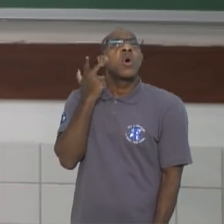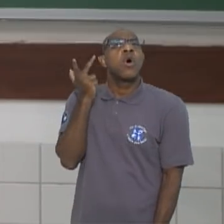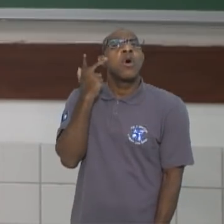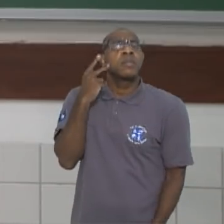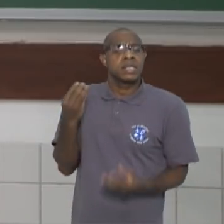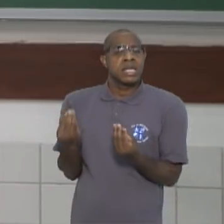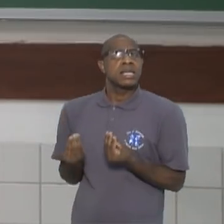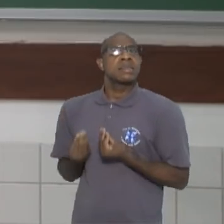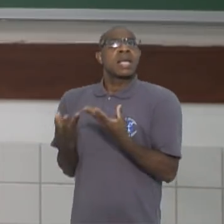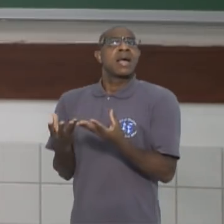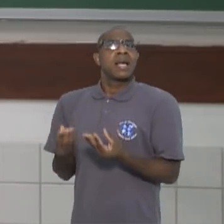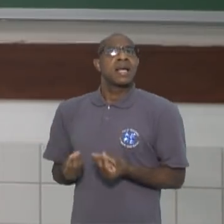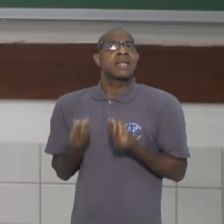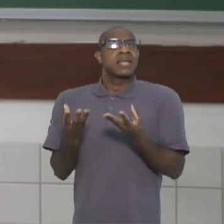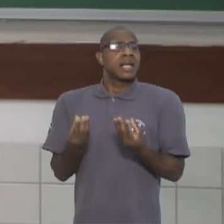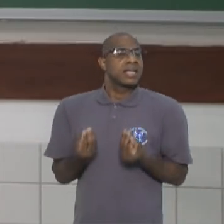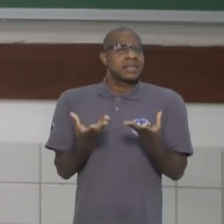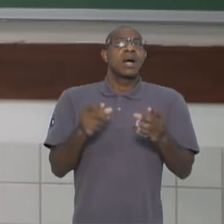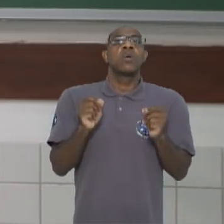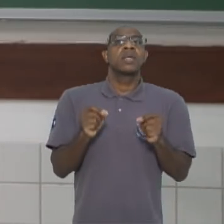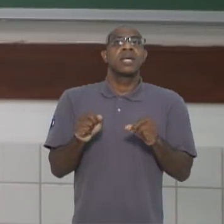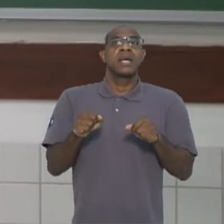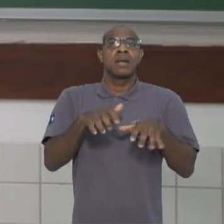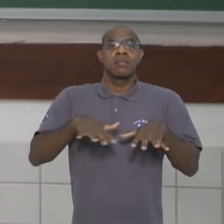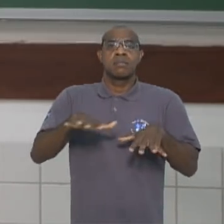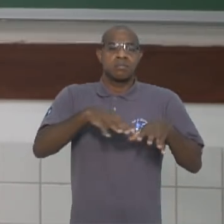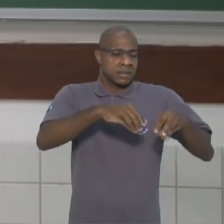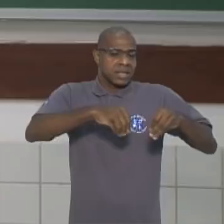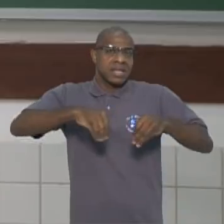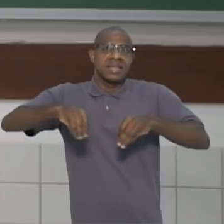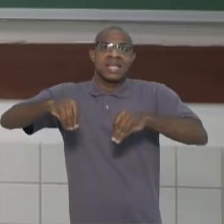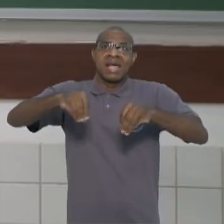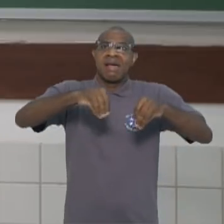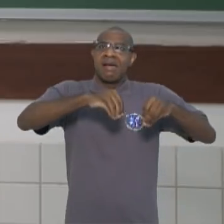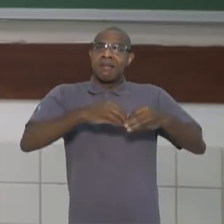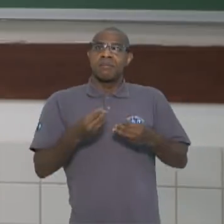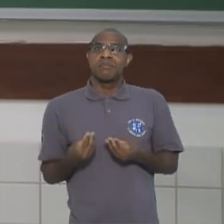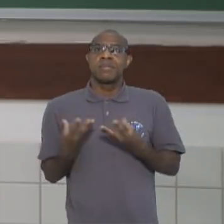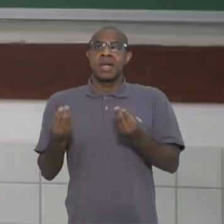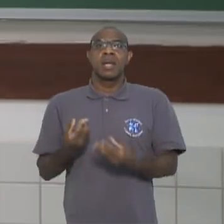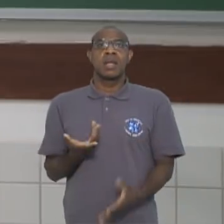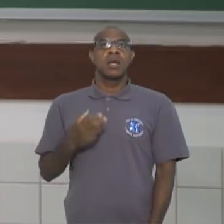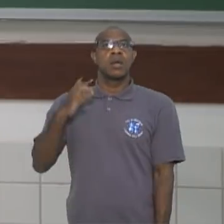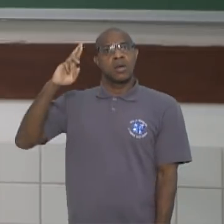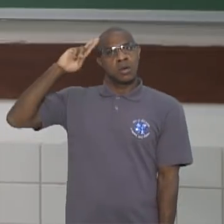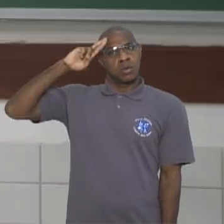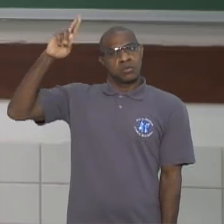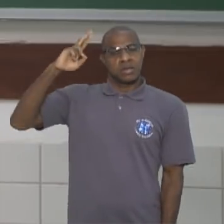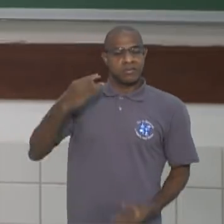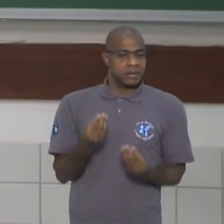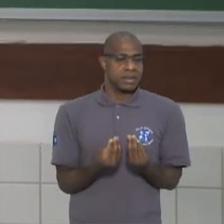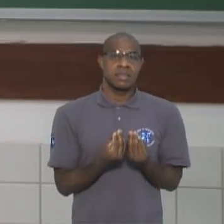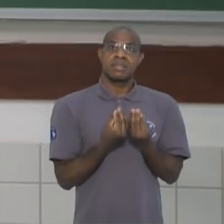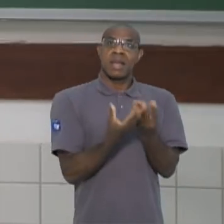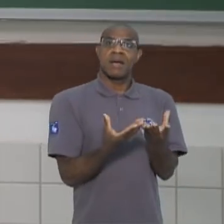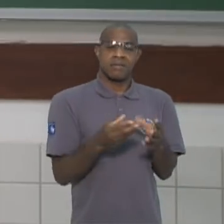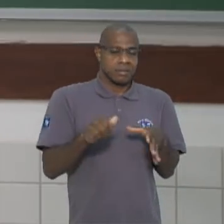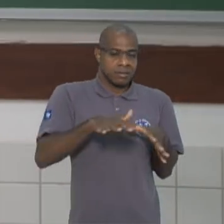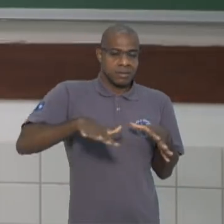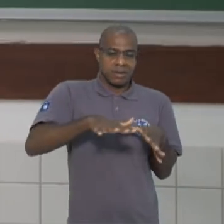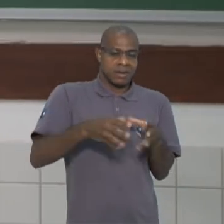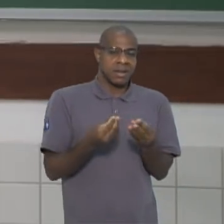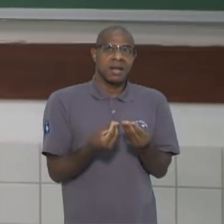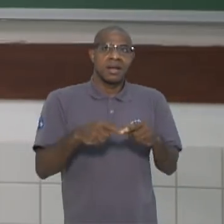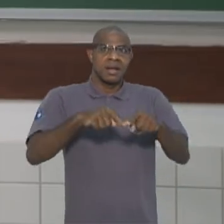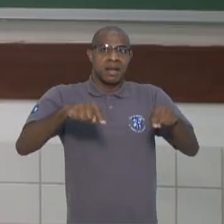de terra. Então um guerreiro se destacava no grupo, né, o chefe da tribo dava um pedacinho de terra para ele. Então isso já